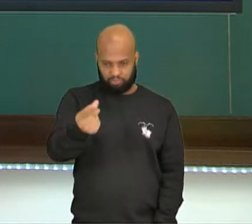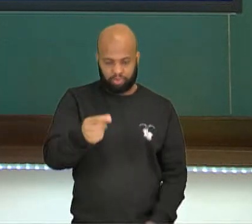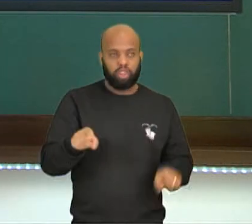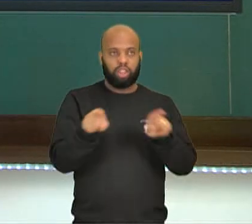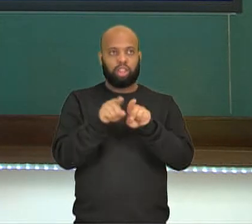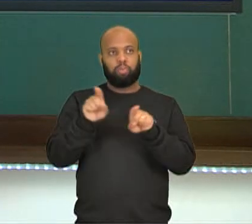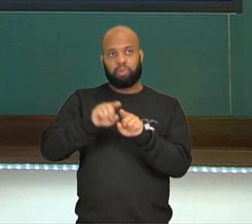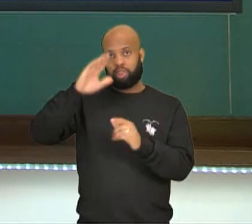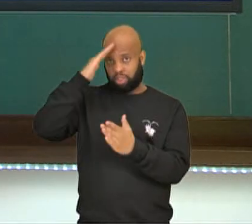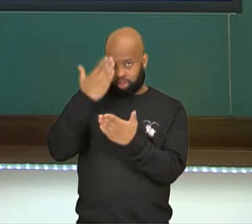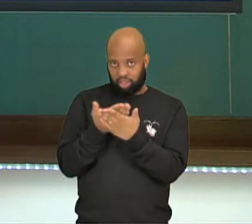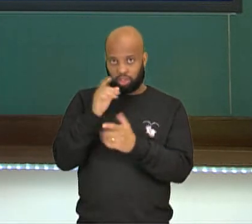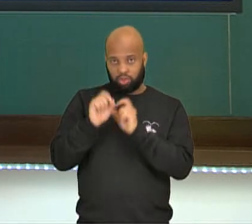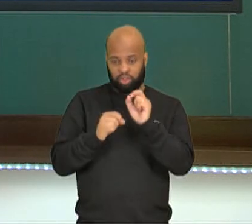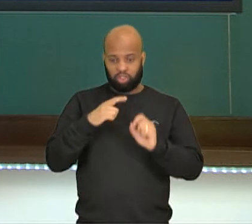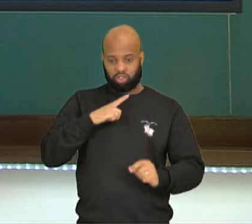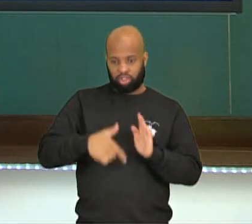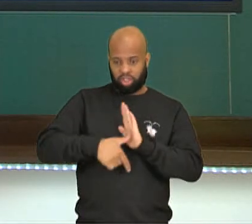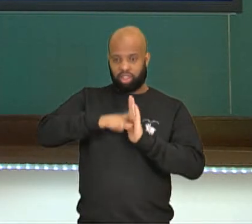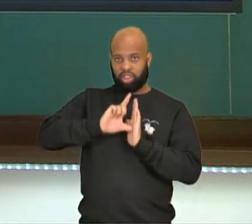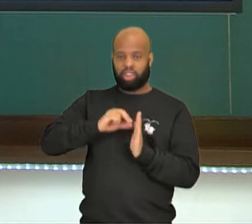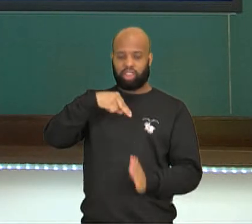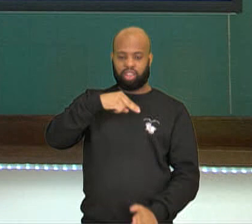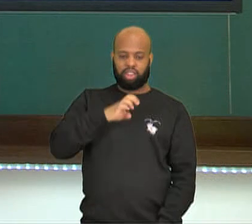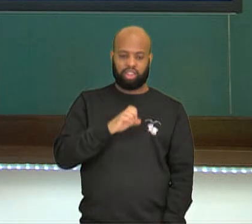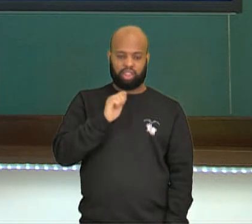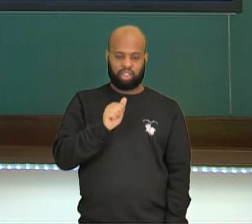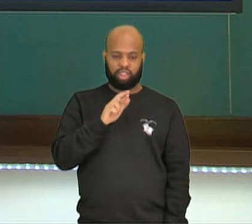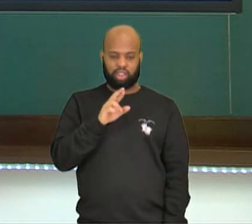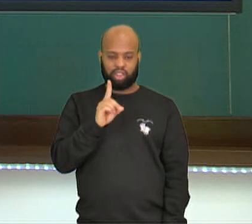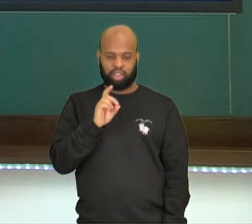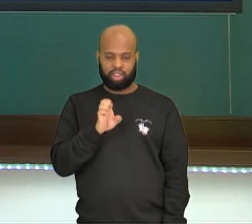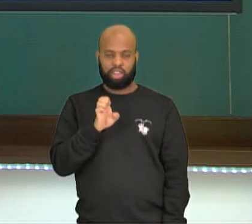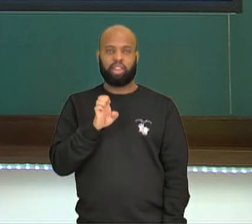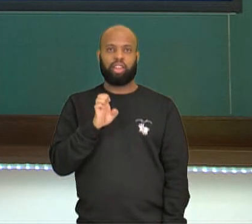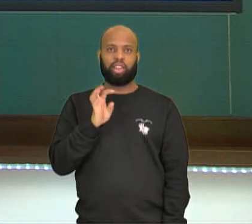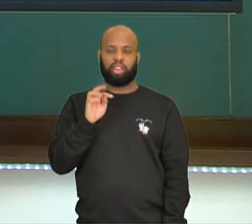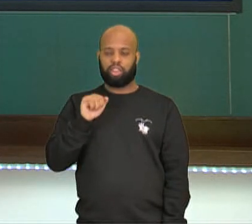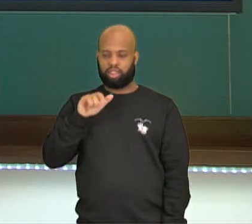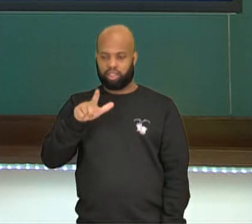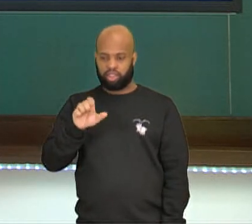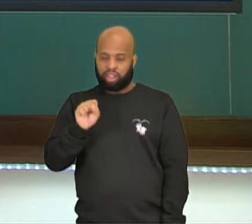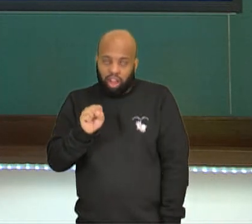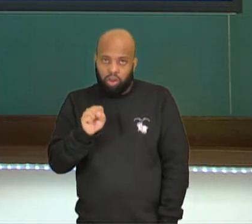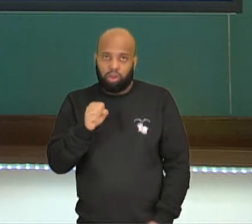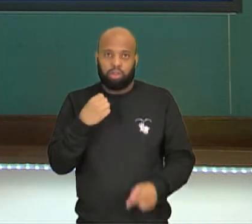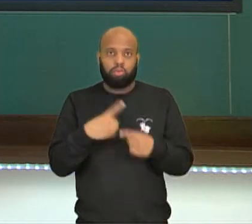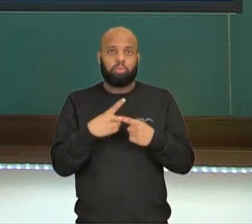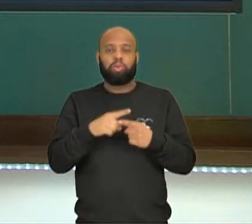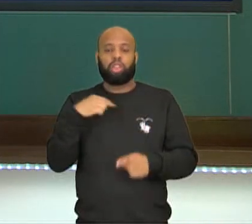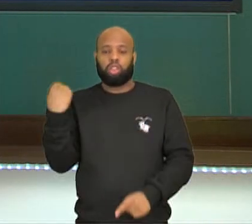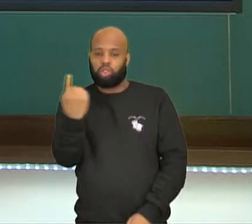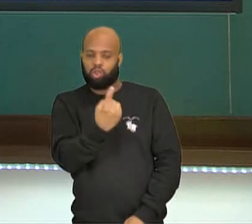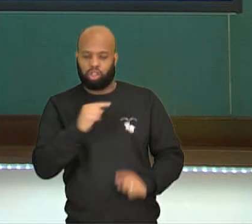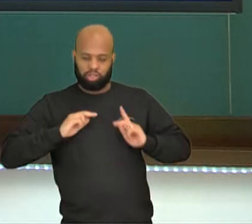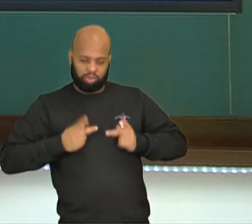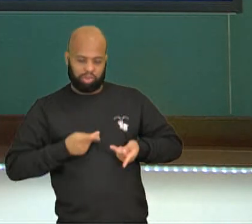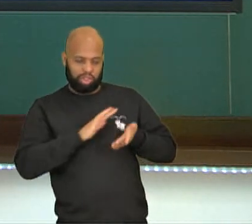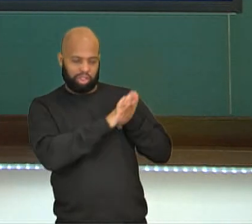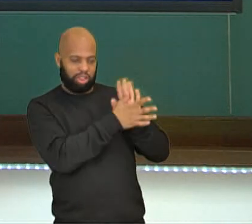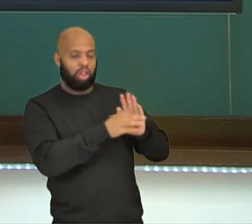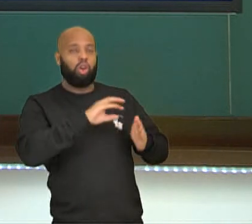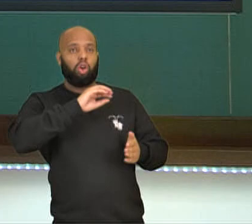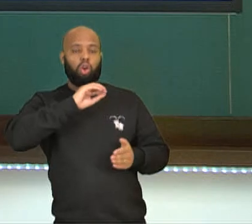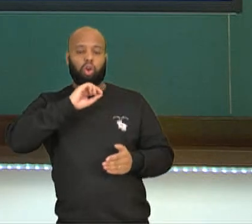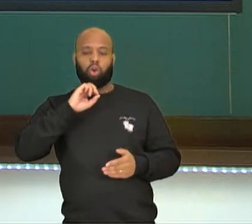Inclusive, acredita-se que os neandertais desapareceram ou por a nossa espécie ter destruído eles, ou porque